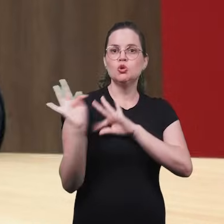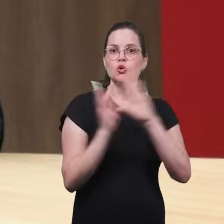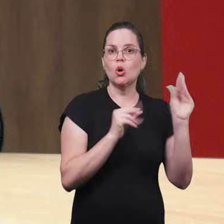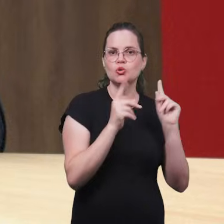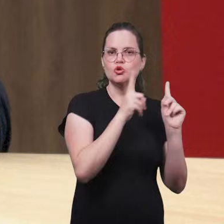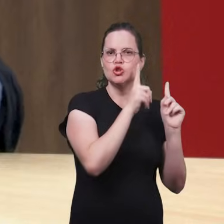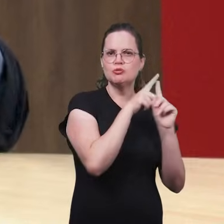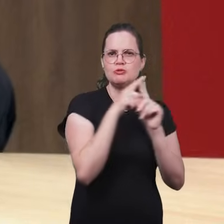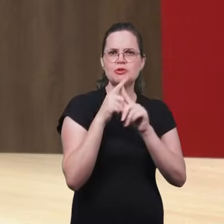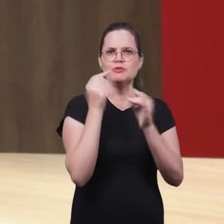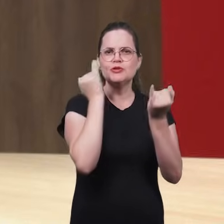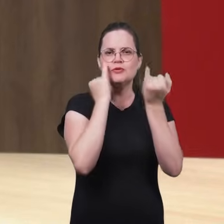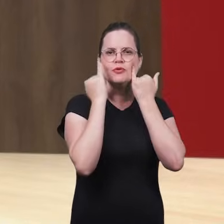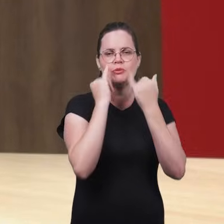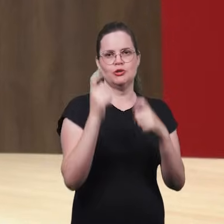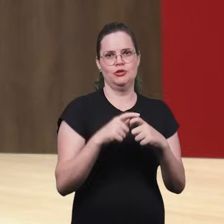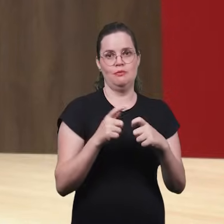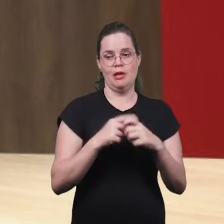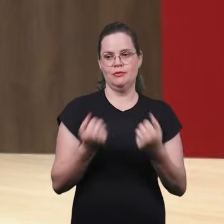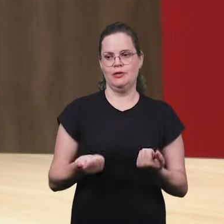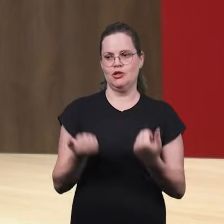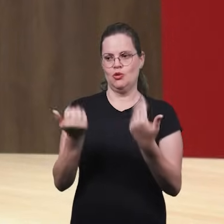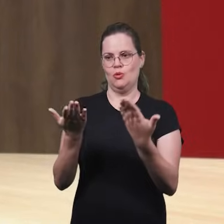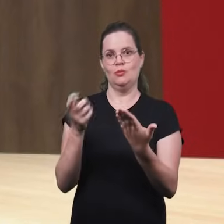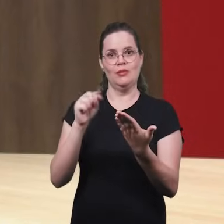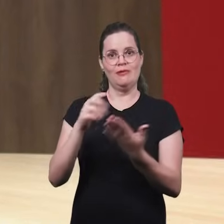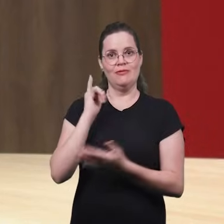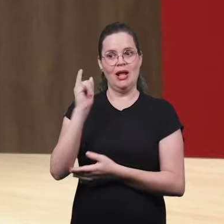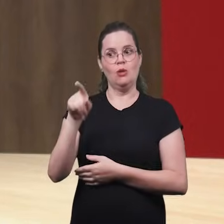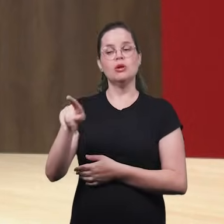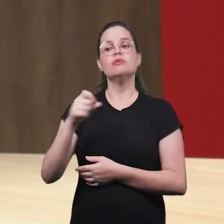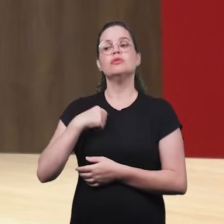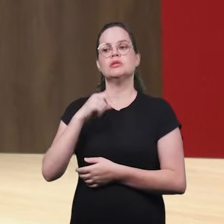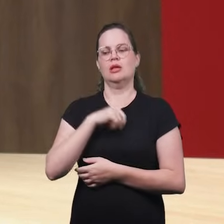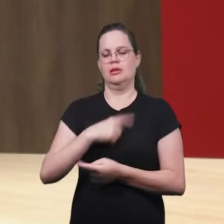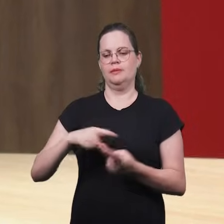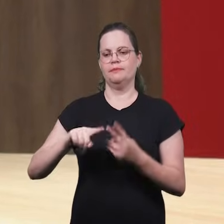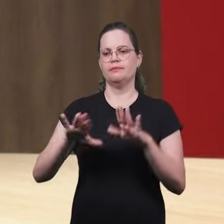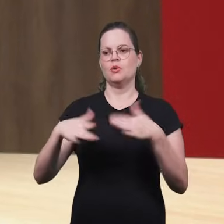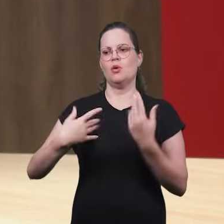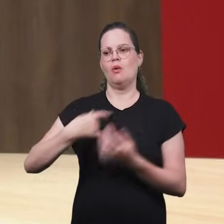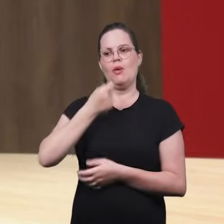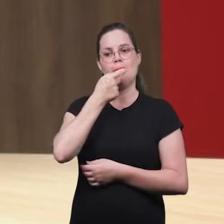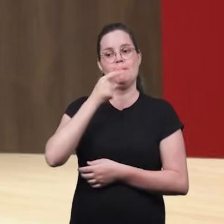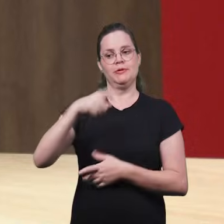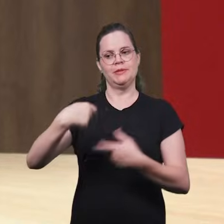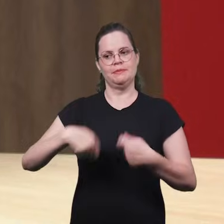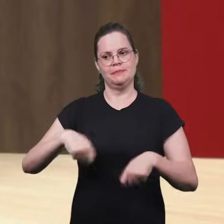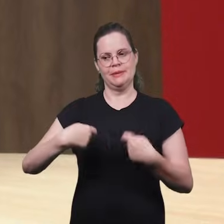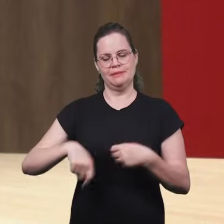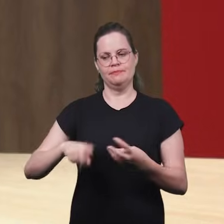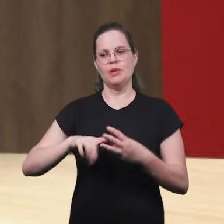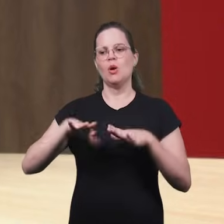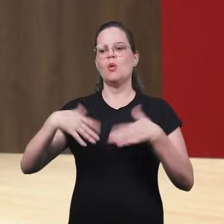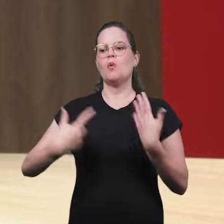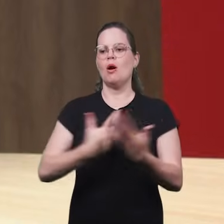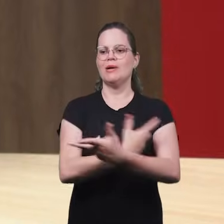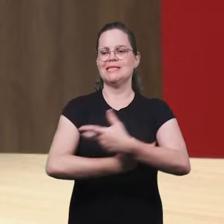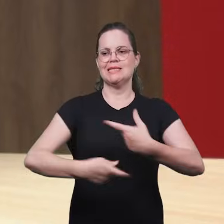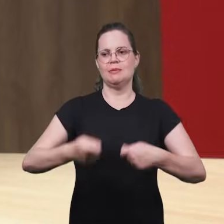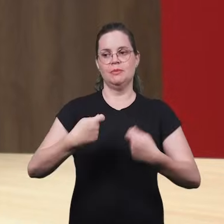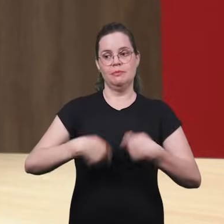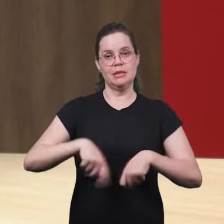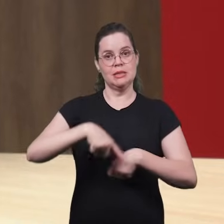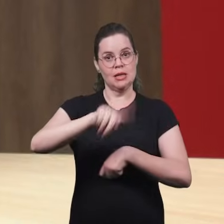que existem, vai dizer o que você tem, qual medicamento você precisa tomar, quais os exames você precisa